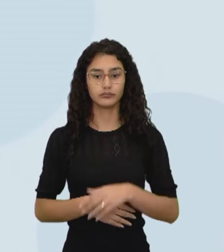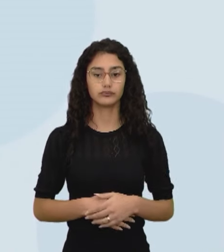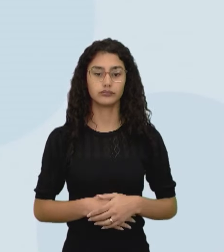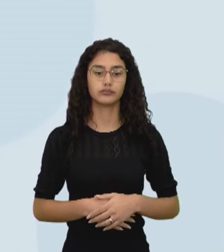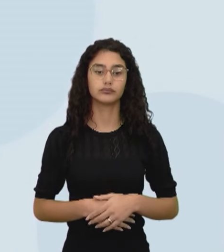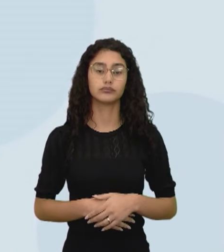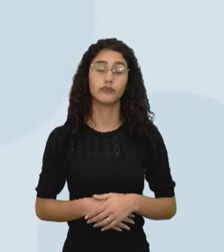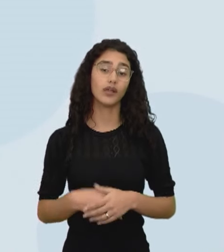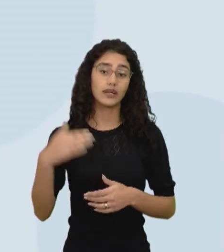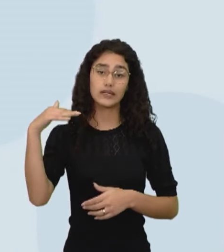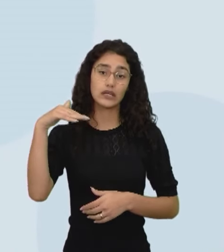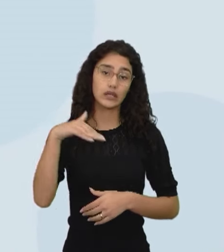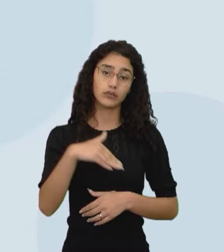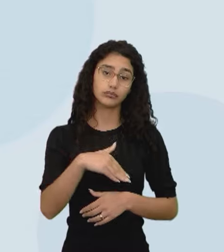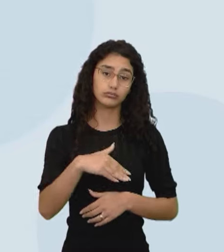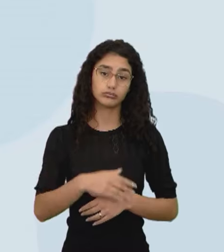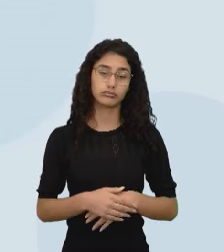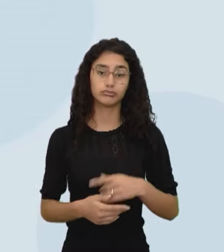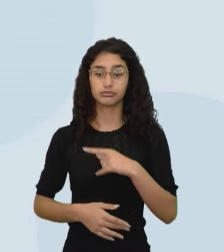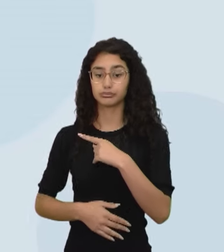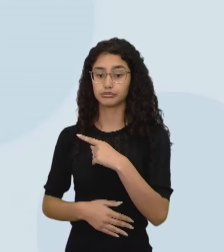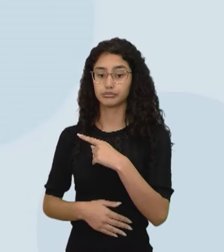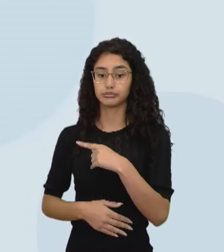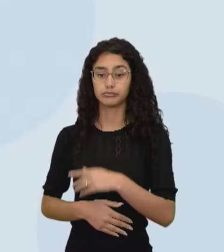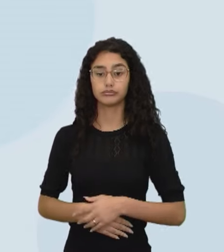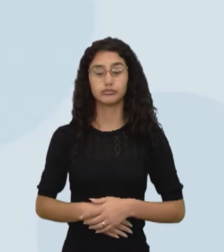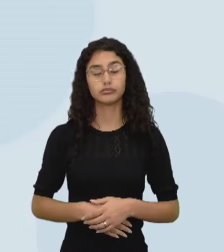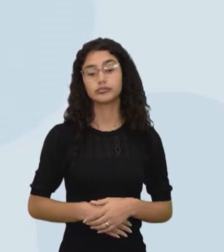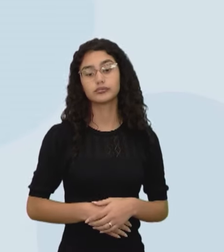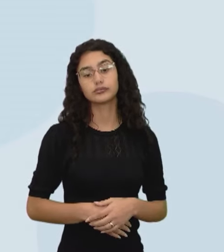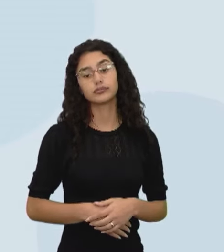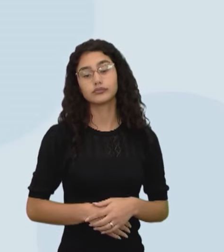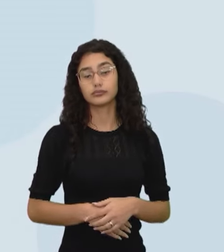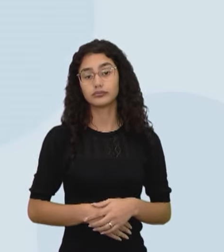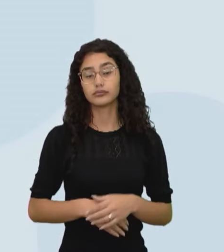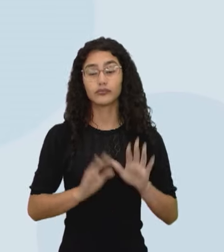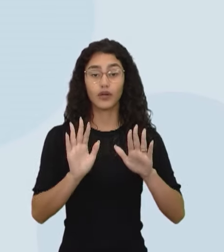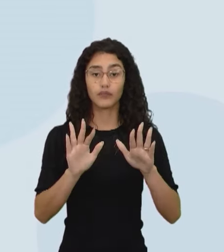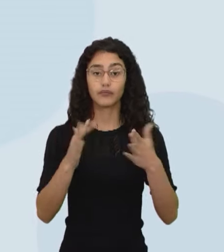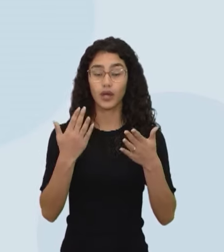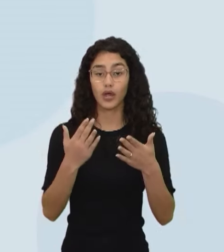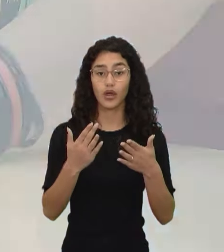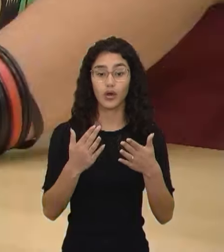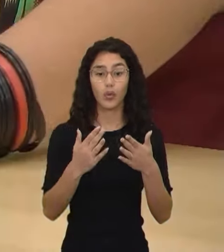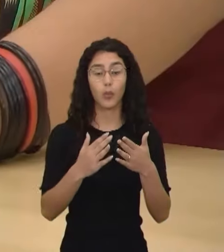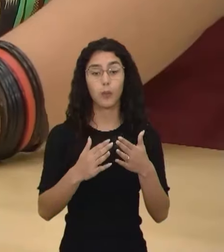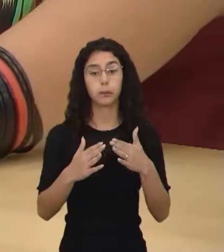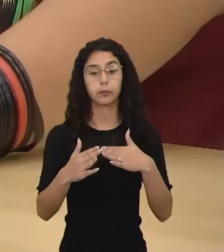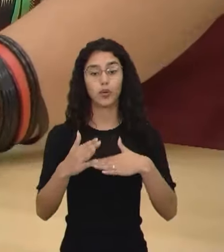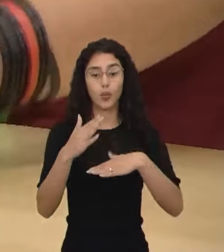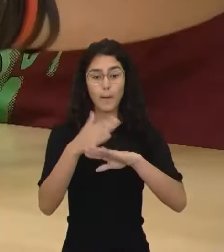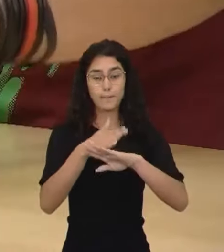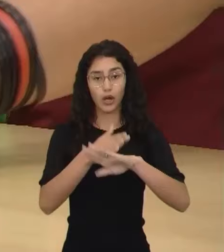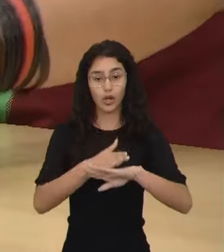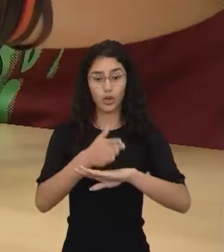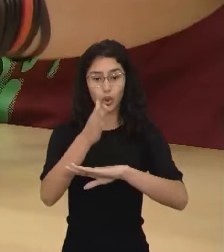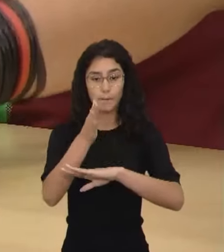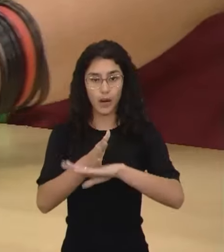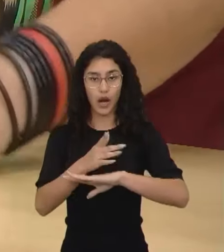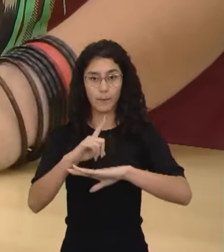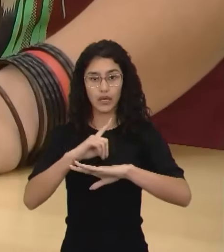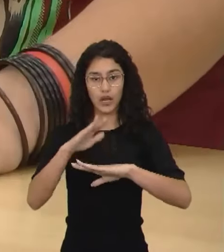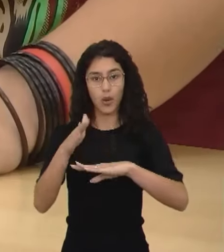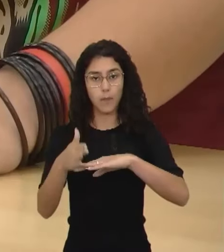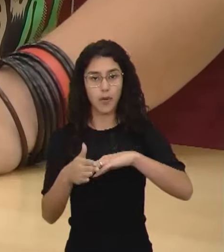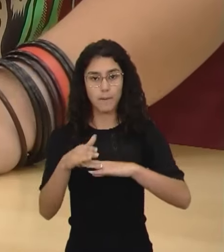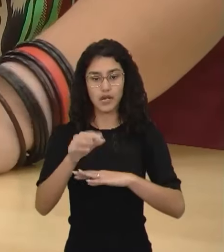descida. Ladeirão. É isso. Plano inclinado. Você, ao invés de você colocar o ponto de apoio, né, no meio para que ele tenha